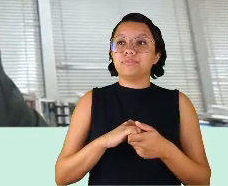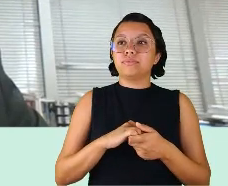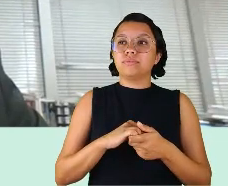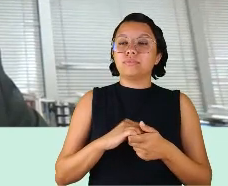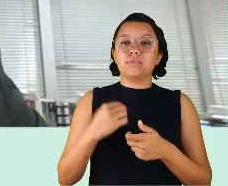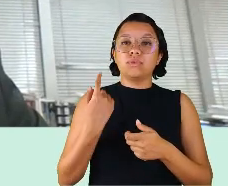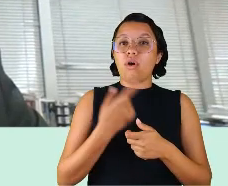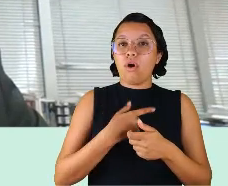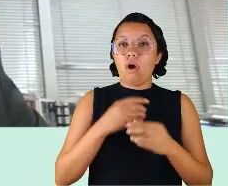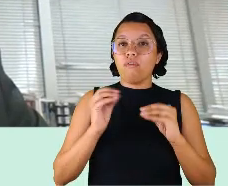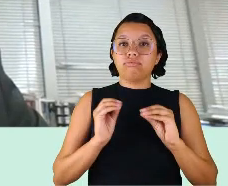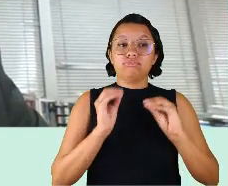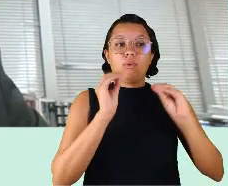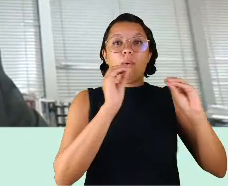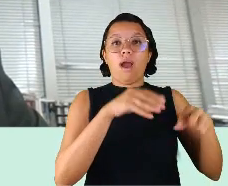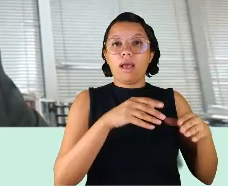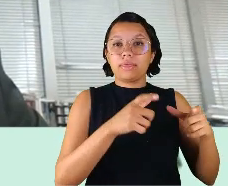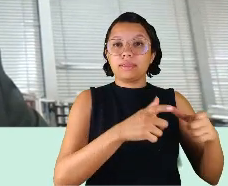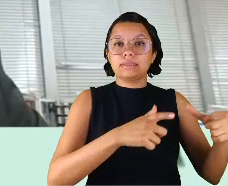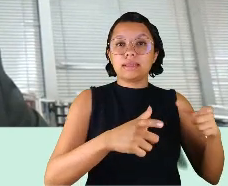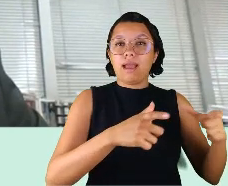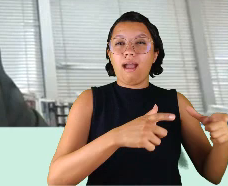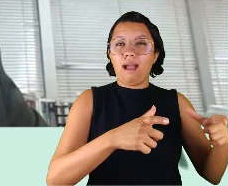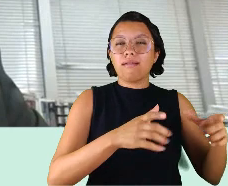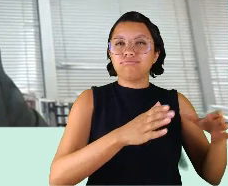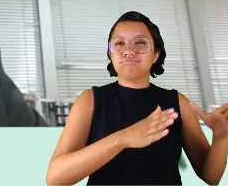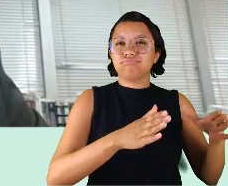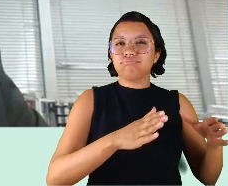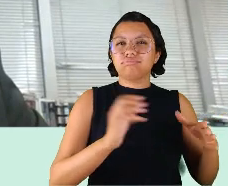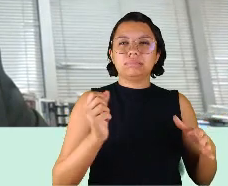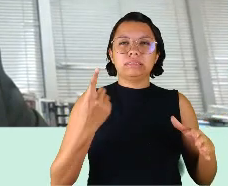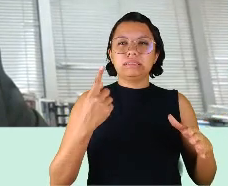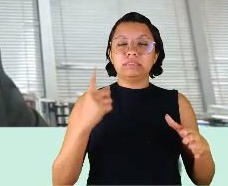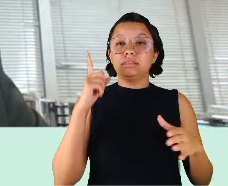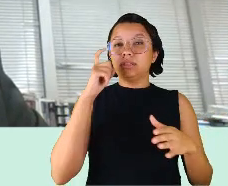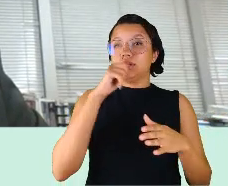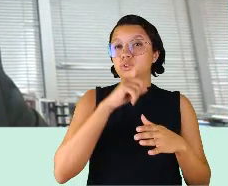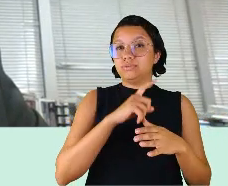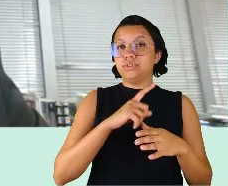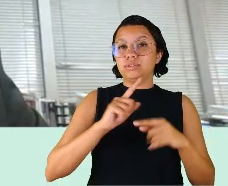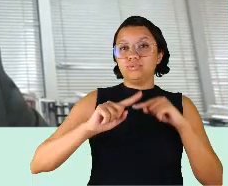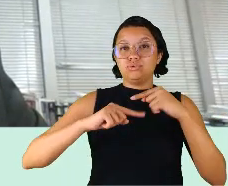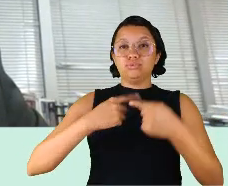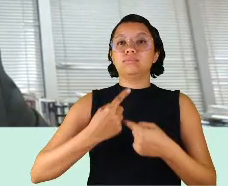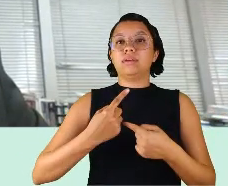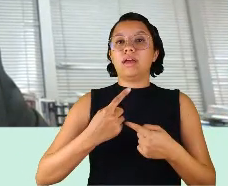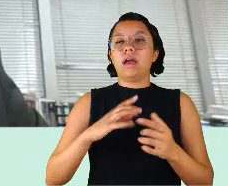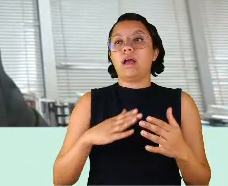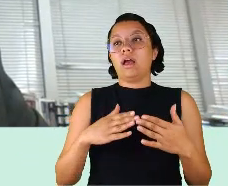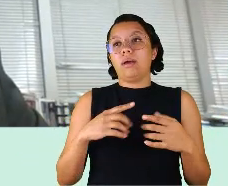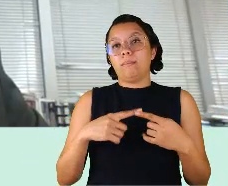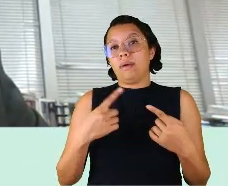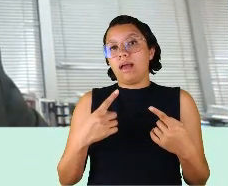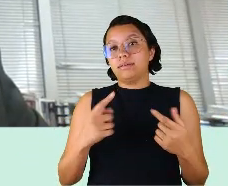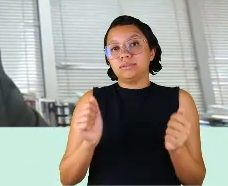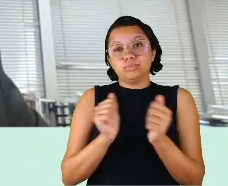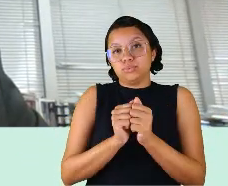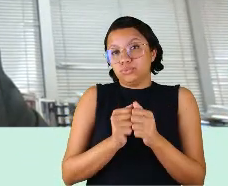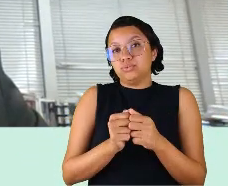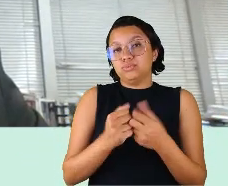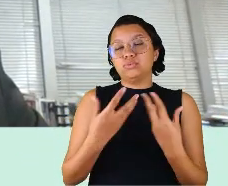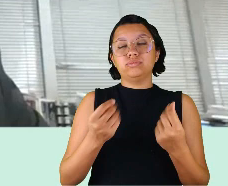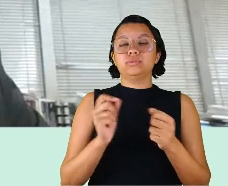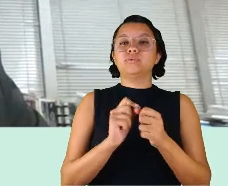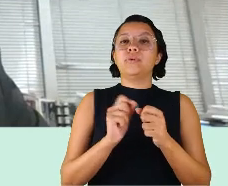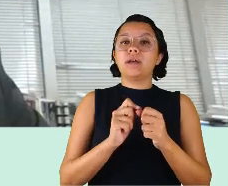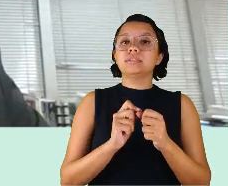realmente fomos jogados assim nessa arena esquisita e está difícil de superar, mas estamos indo, né? Estamos fazendo o que